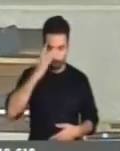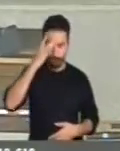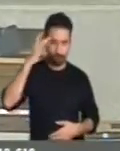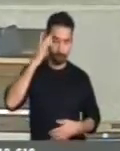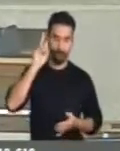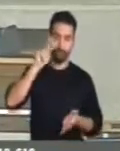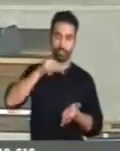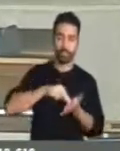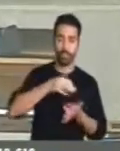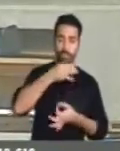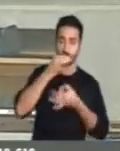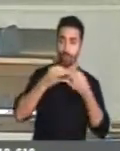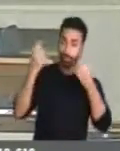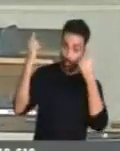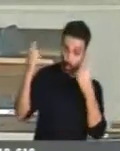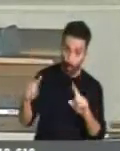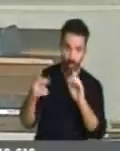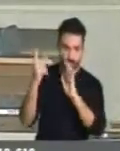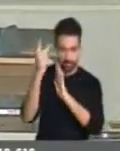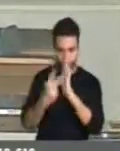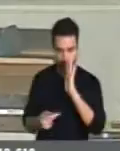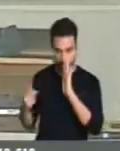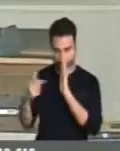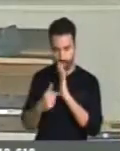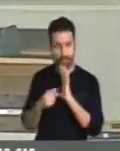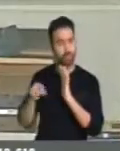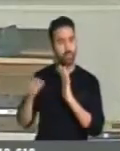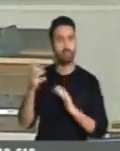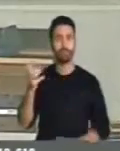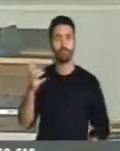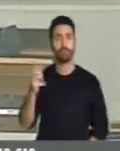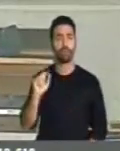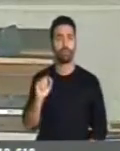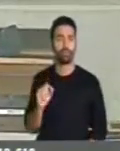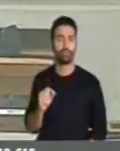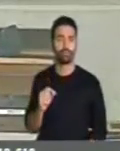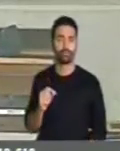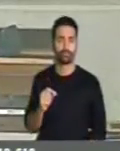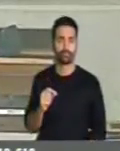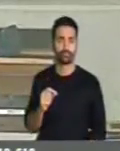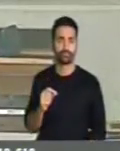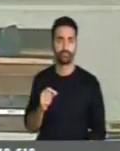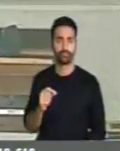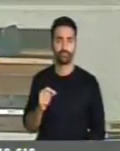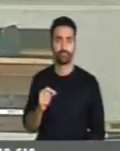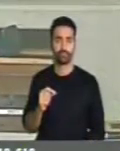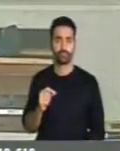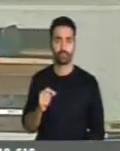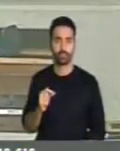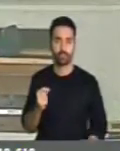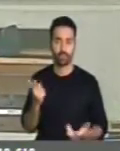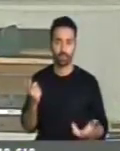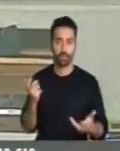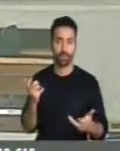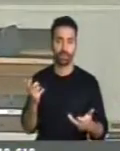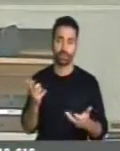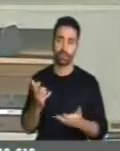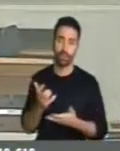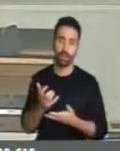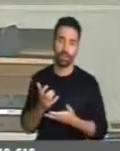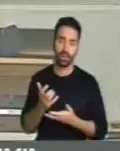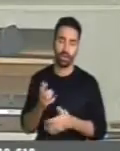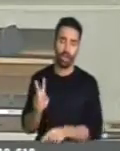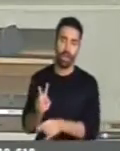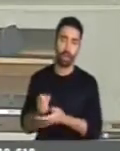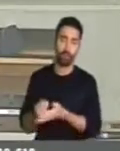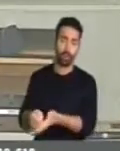plenário, contrário a esse projeto, nada mais querem do que colocar uma tampa em cima do rombo da Petrobras. O